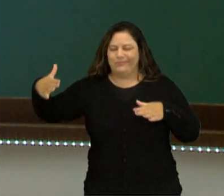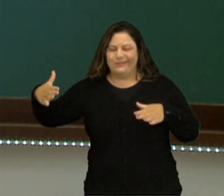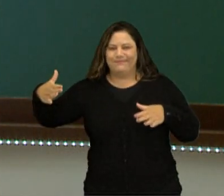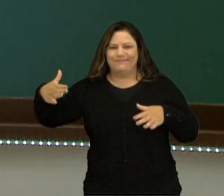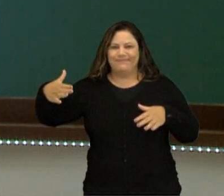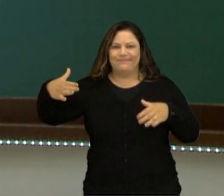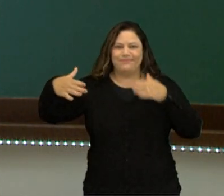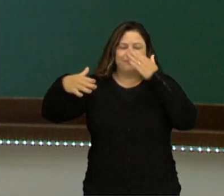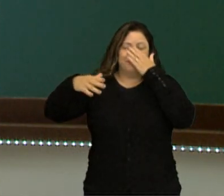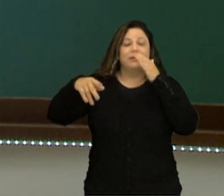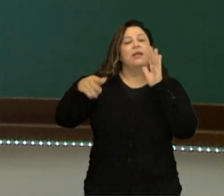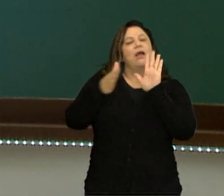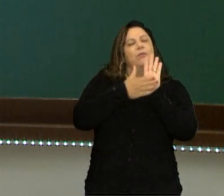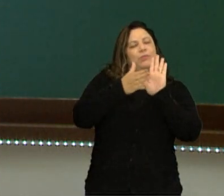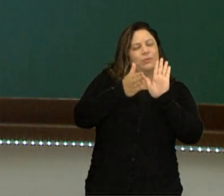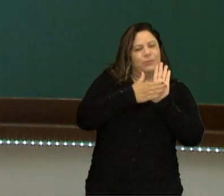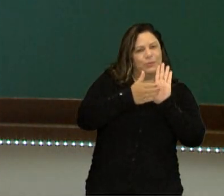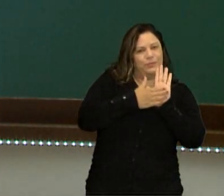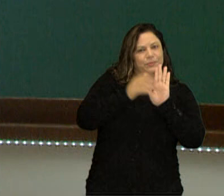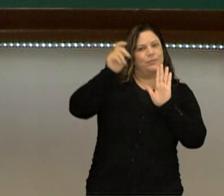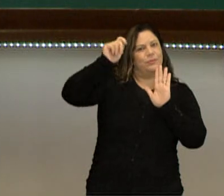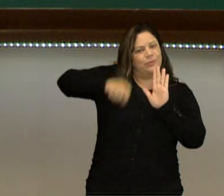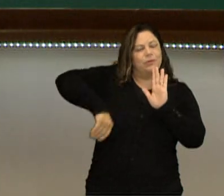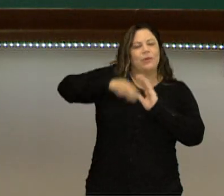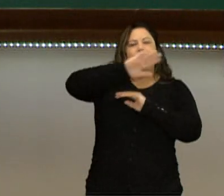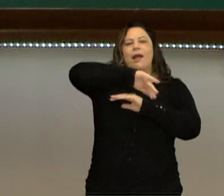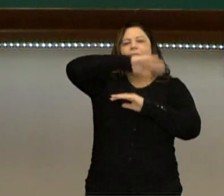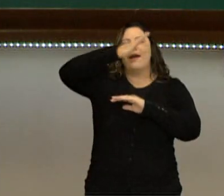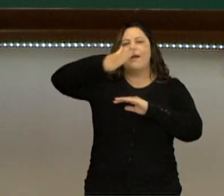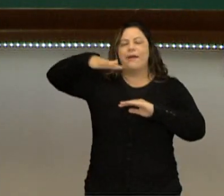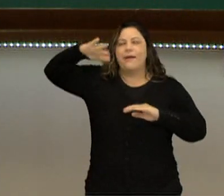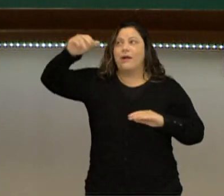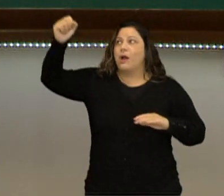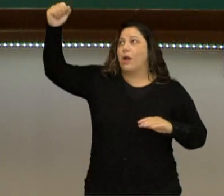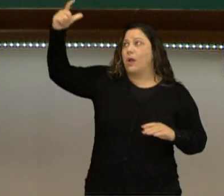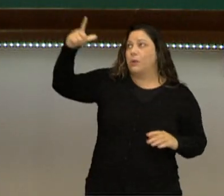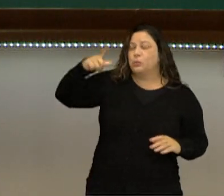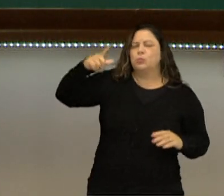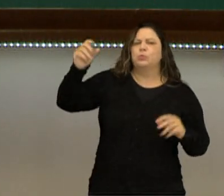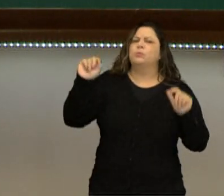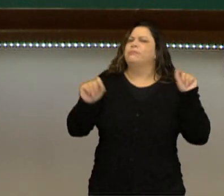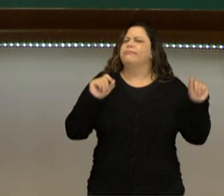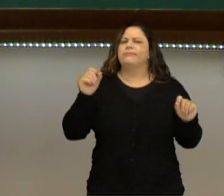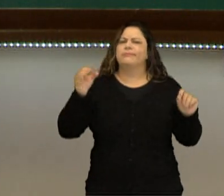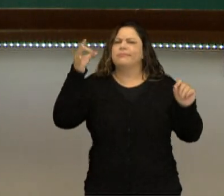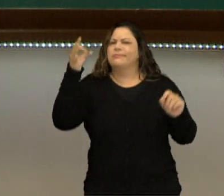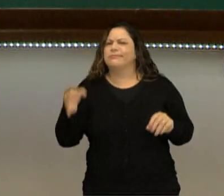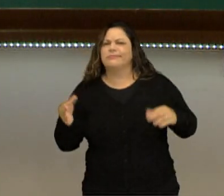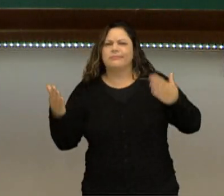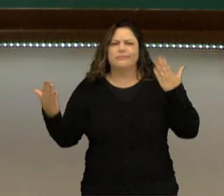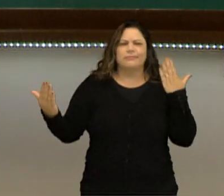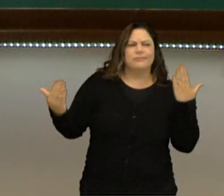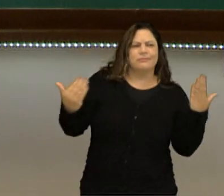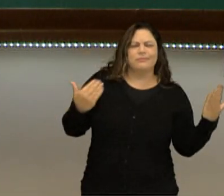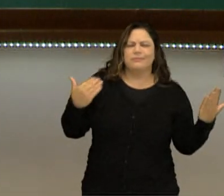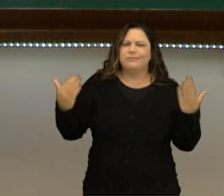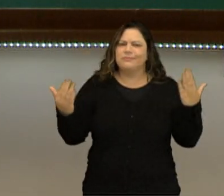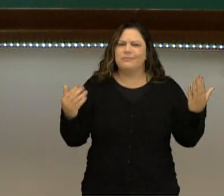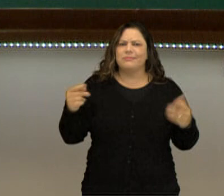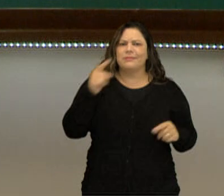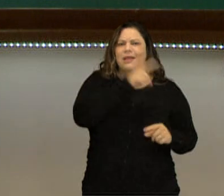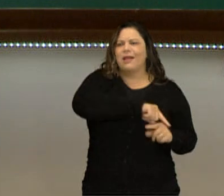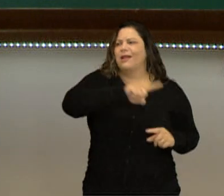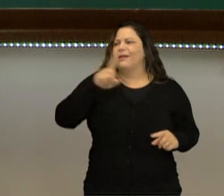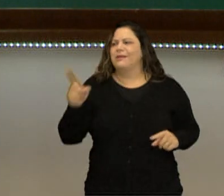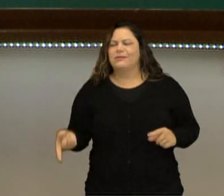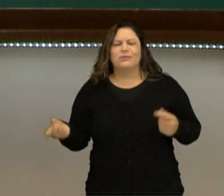propôs que a luz é uma onda. E aí, pessoal, né, pensa um pouquinho, quem será que está certo? Será que Newton está certo ou será que o Christian Huygens